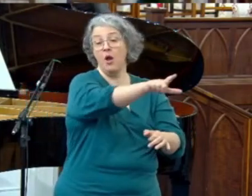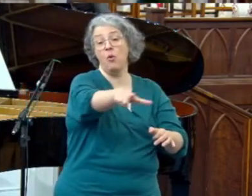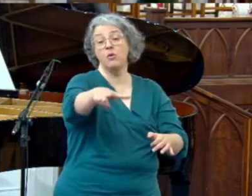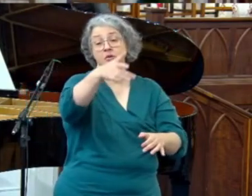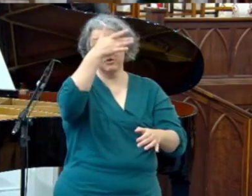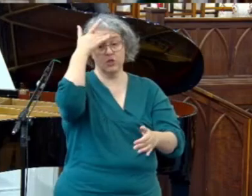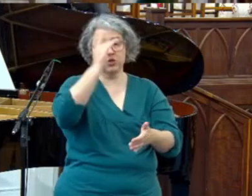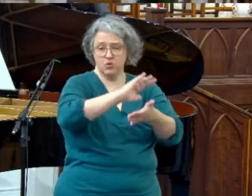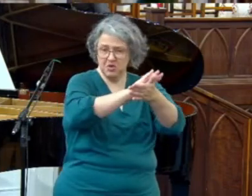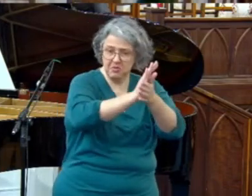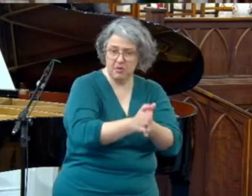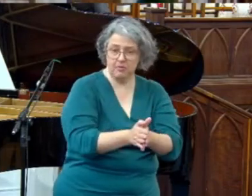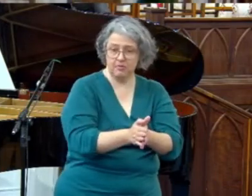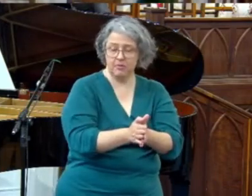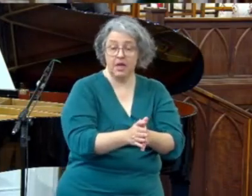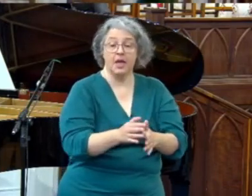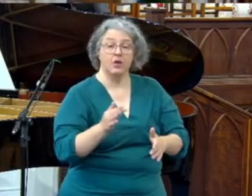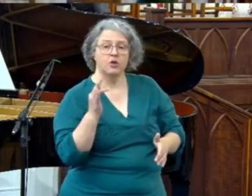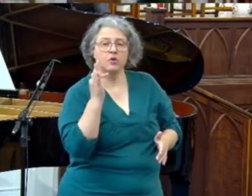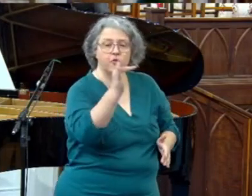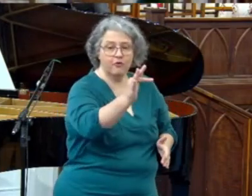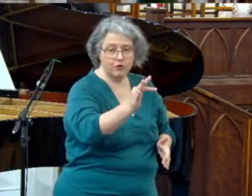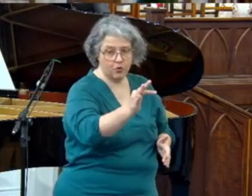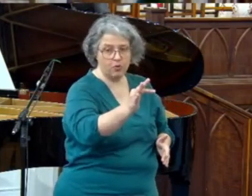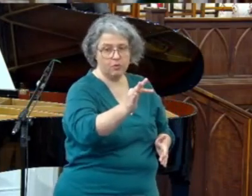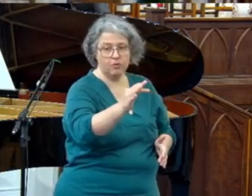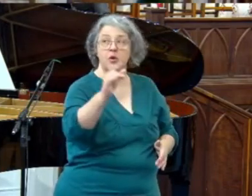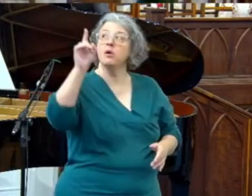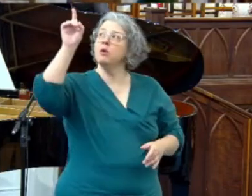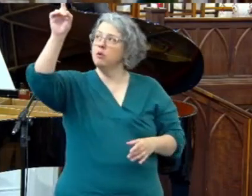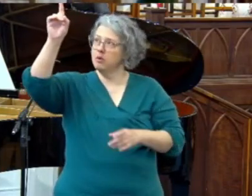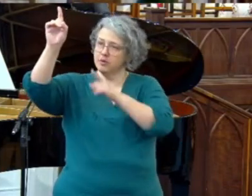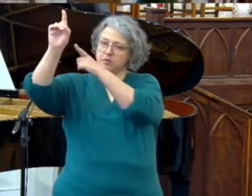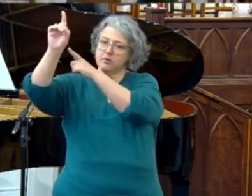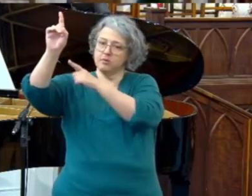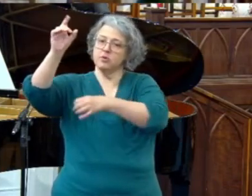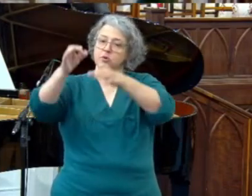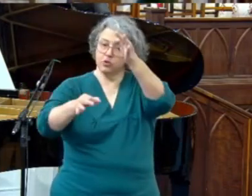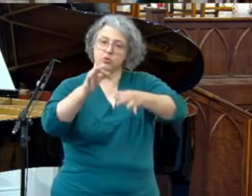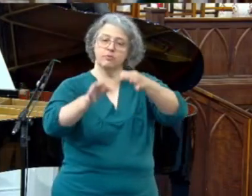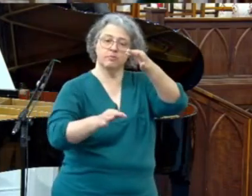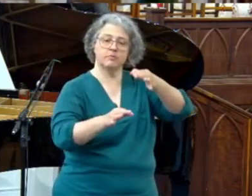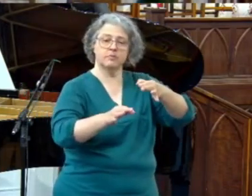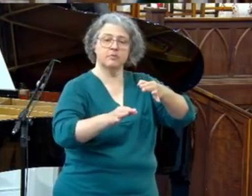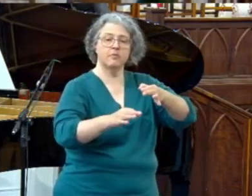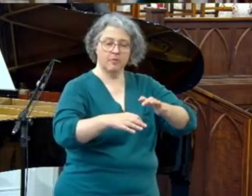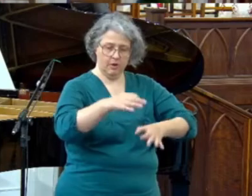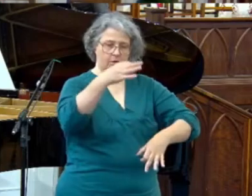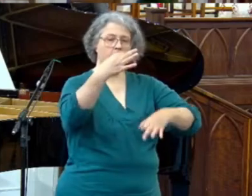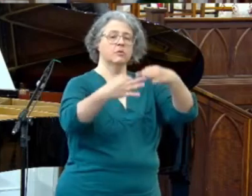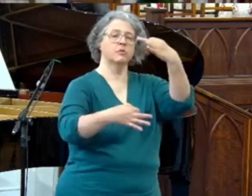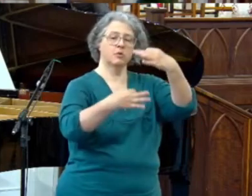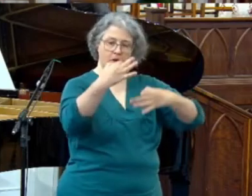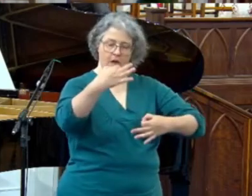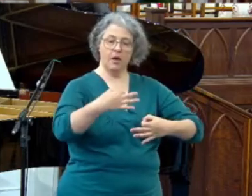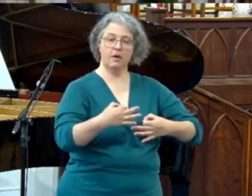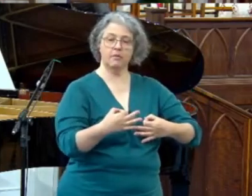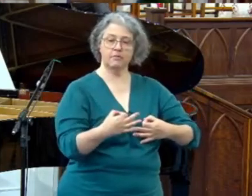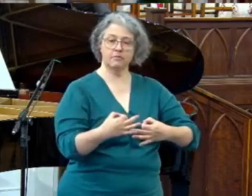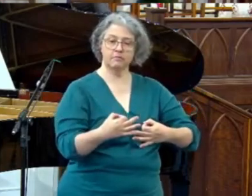grande dia do Senhor, este juiz supremo irá julgar,